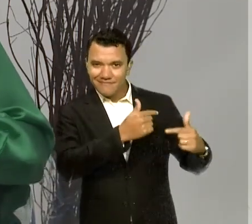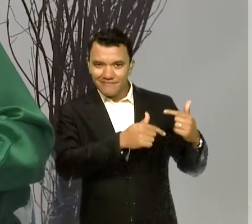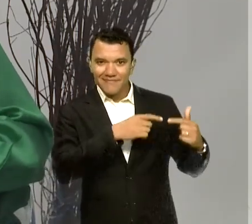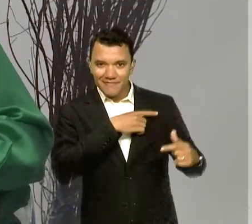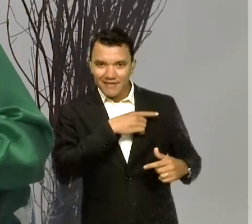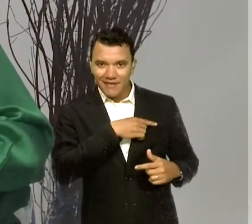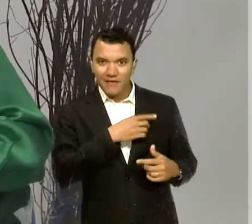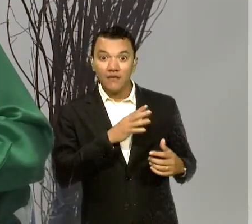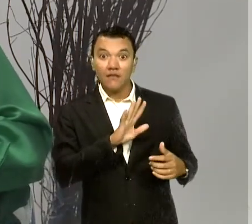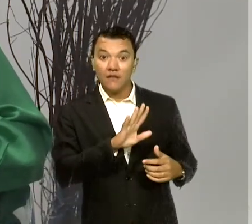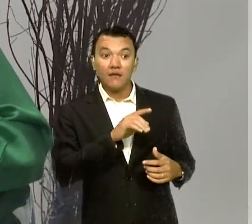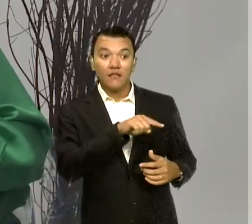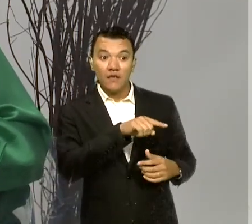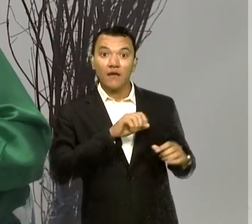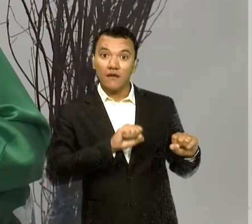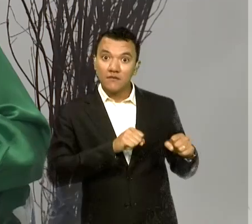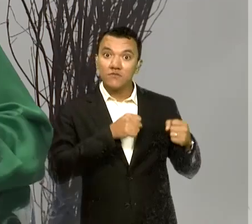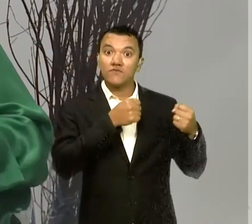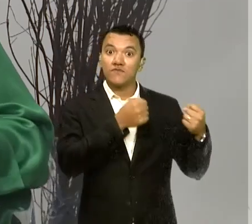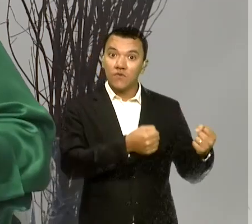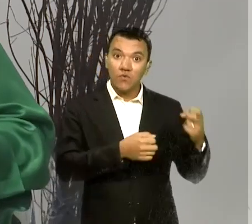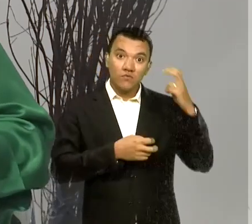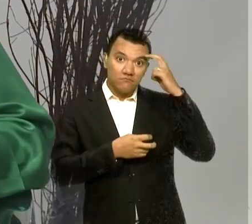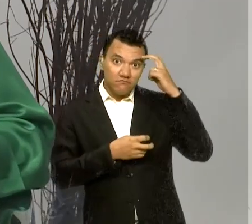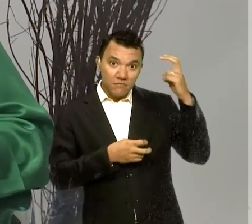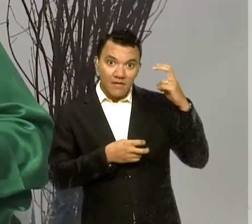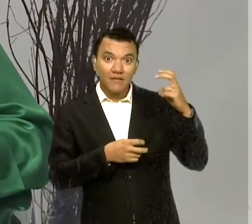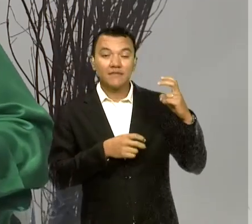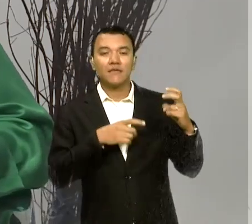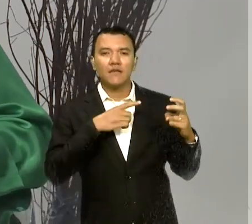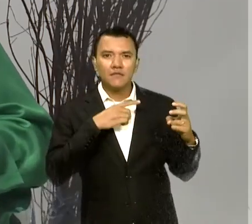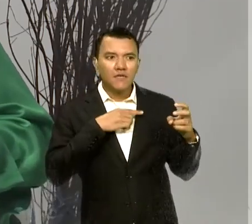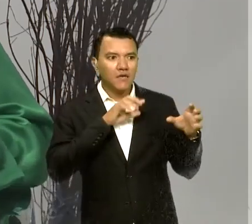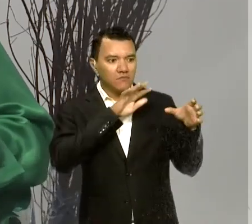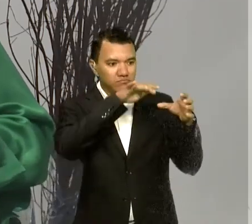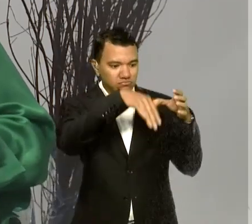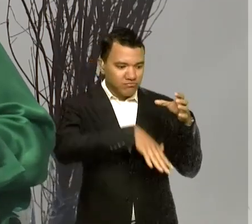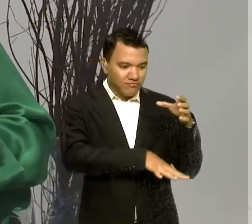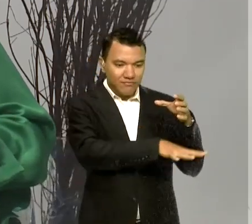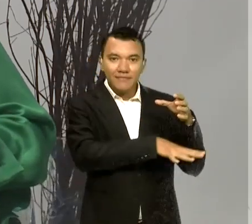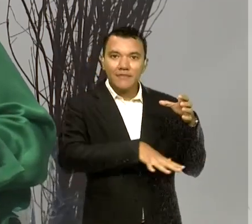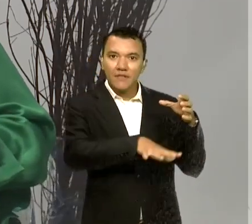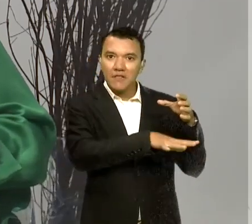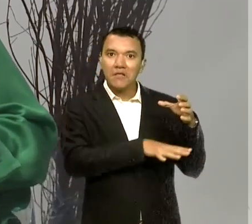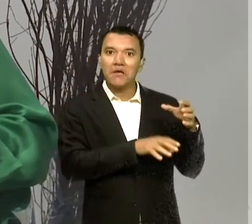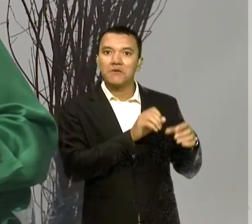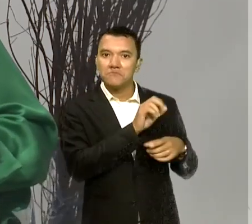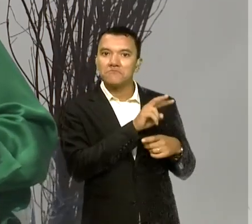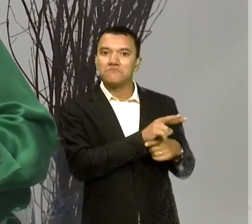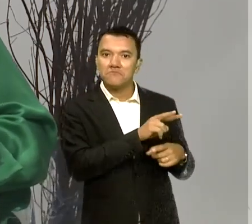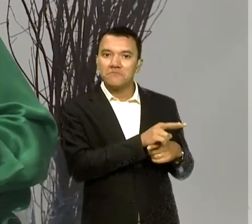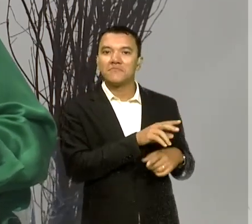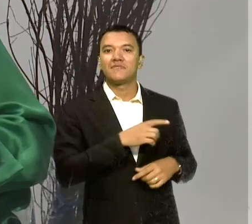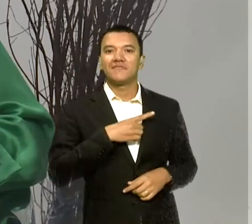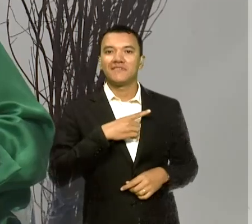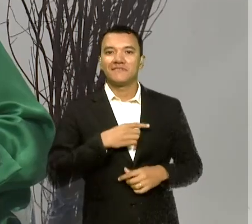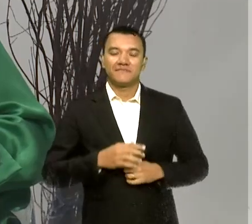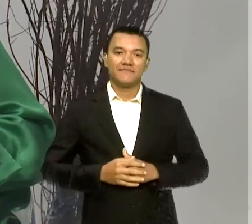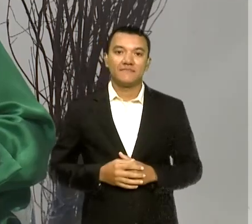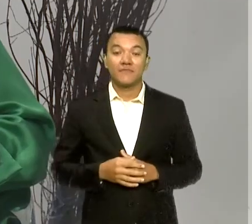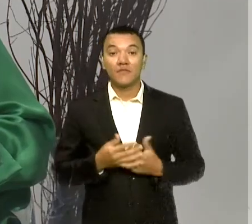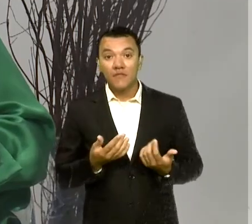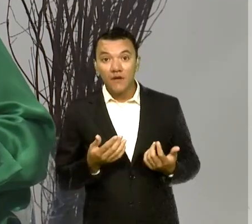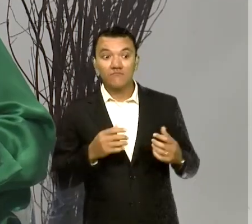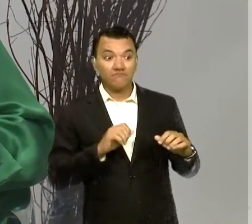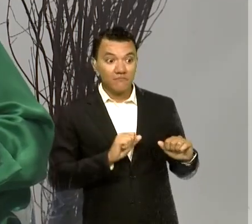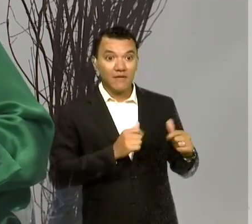com esforço e inteligência, vai ajudando a manter, sustentar e proteger a colônia onde ela vive? São pequenas